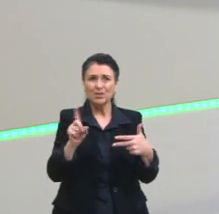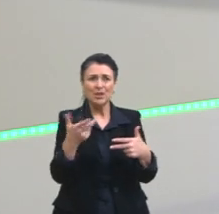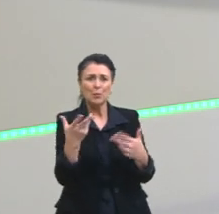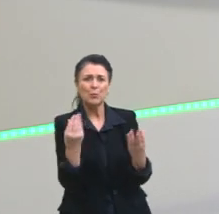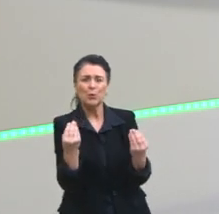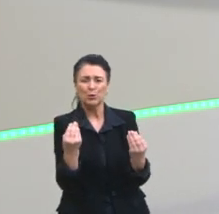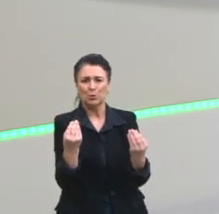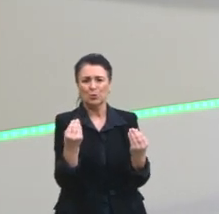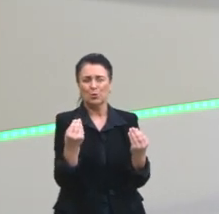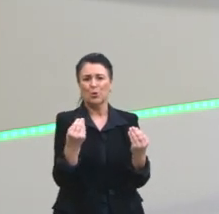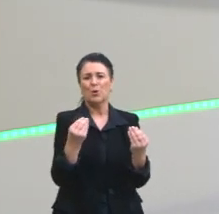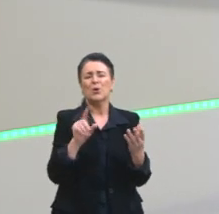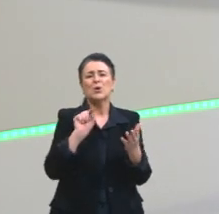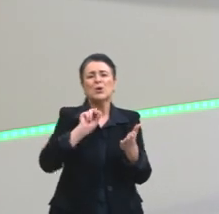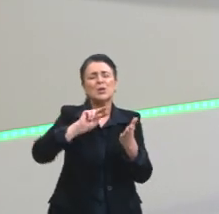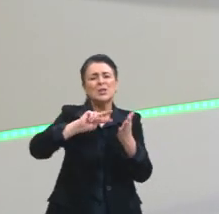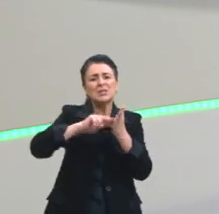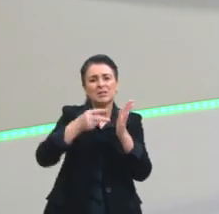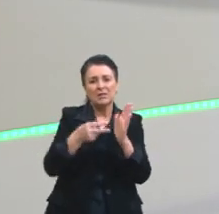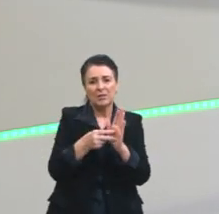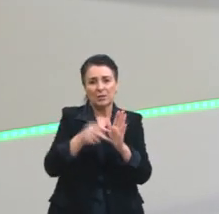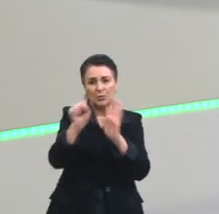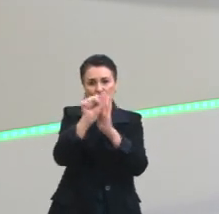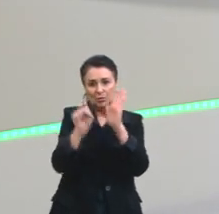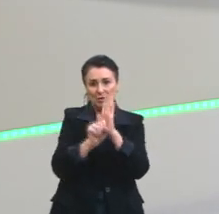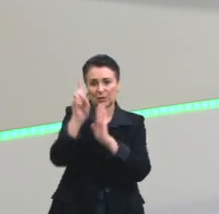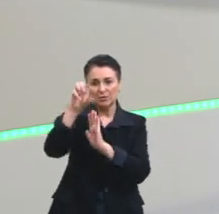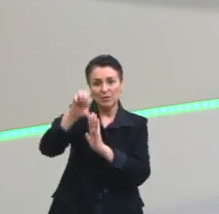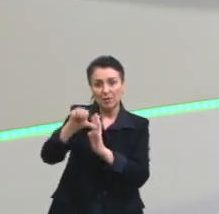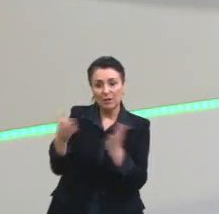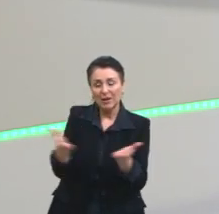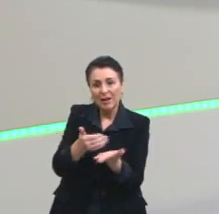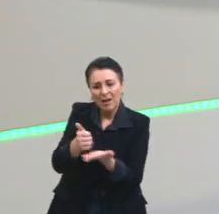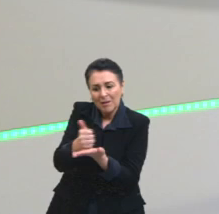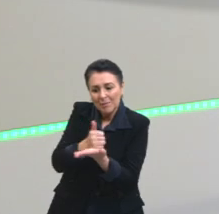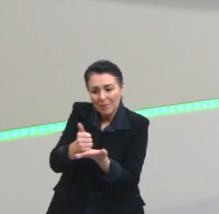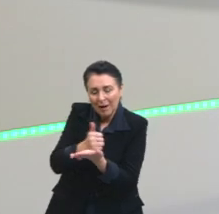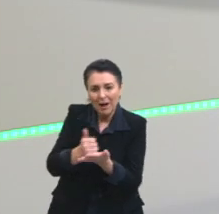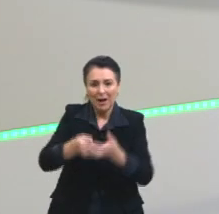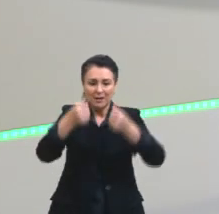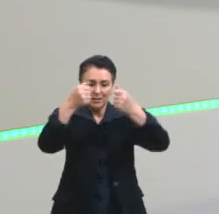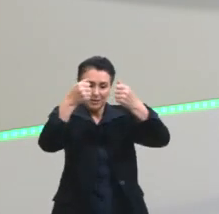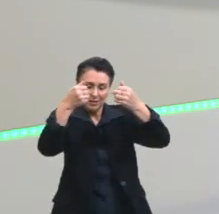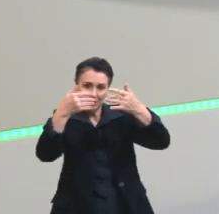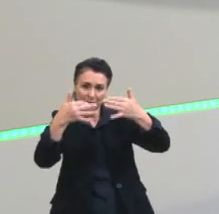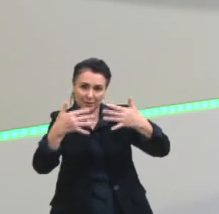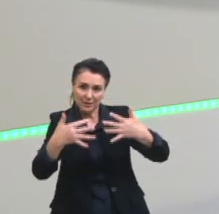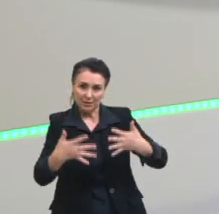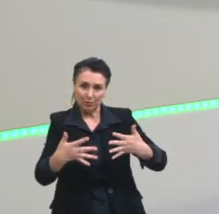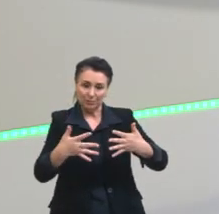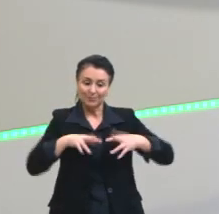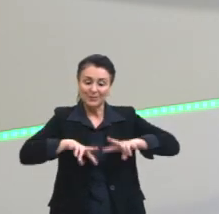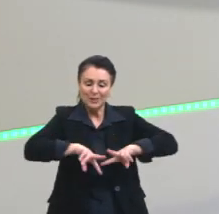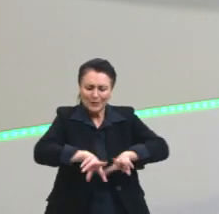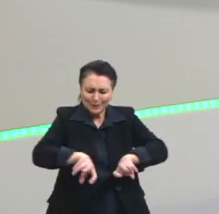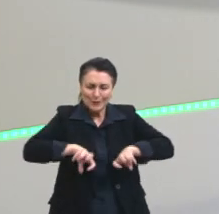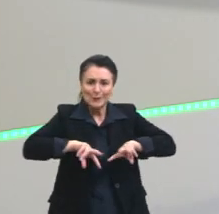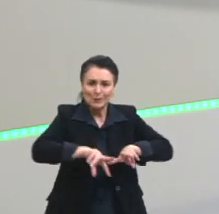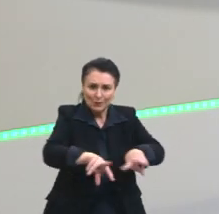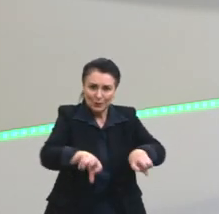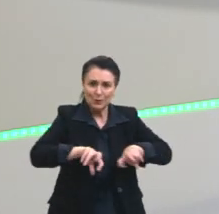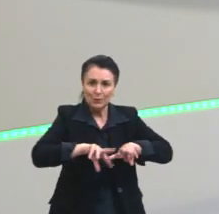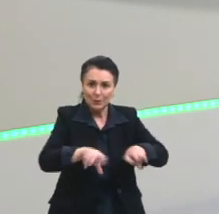quando ela vai ser no século 19 nessa condicionado ela vai ser a base a justificativa maior dessa exploração